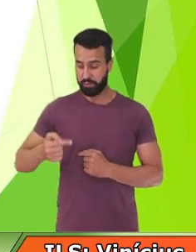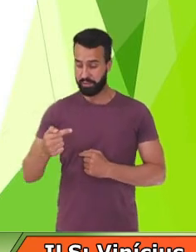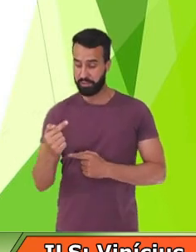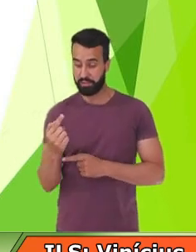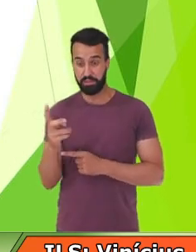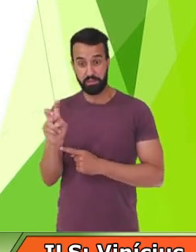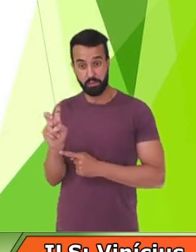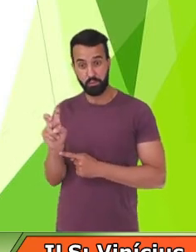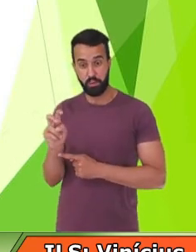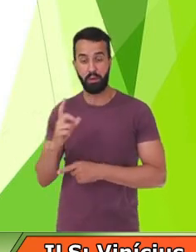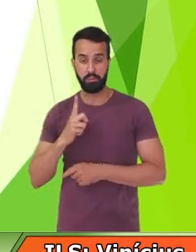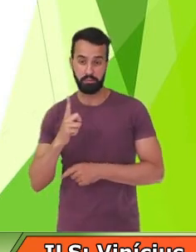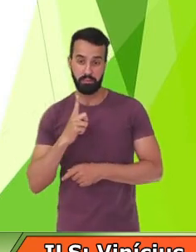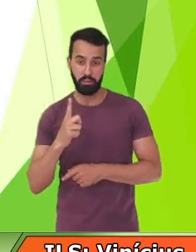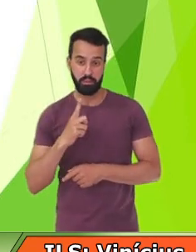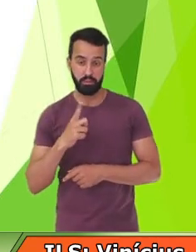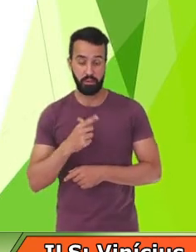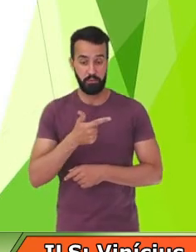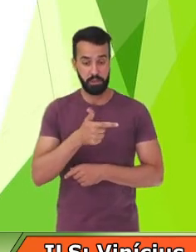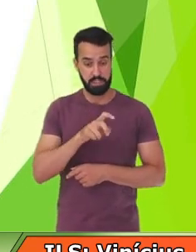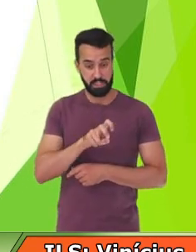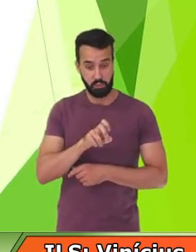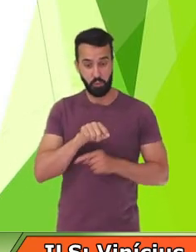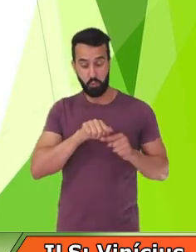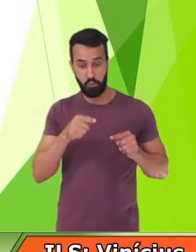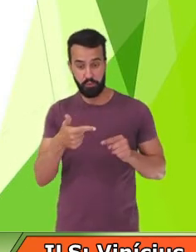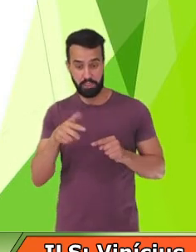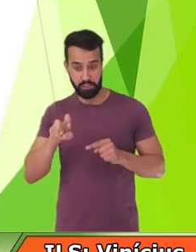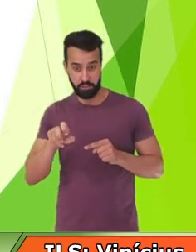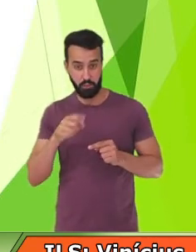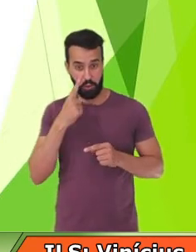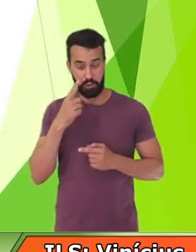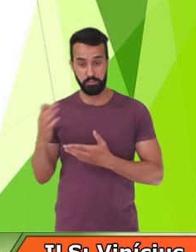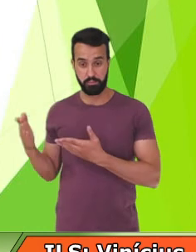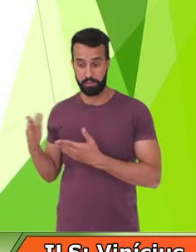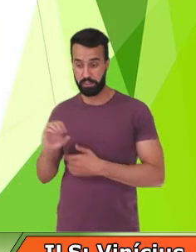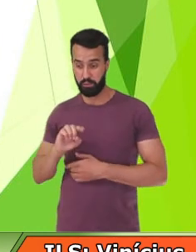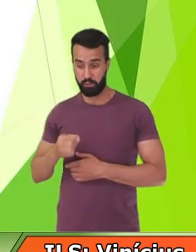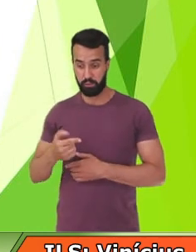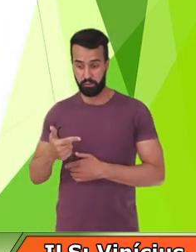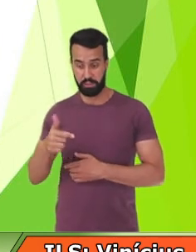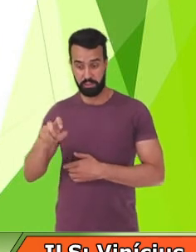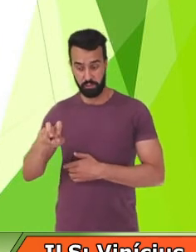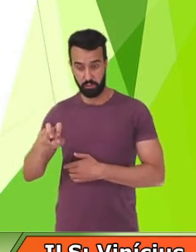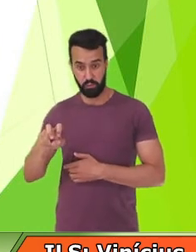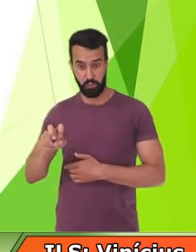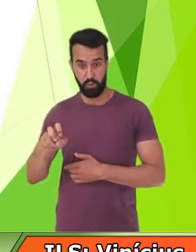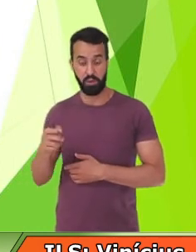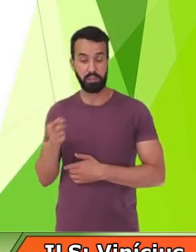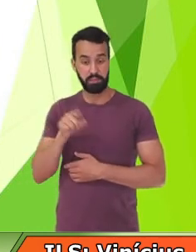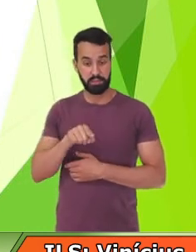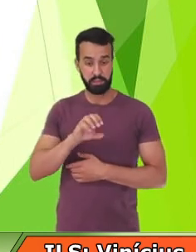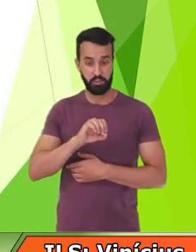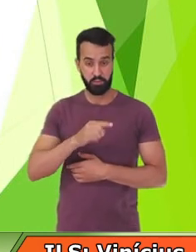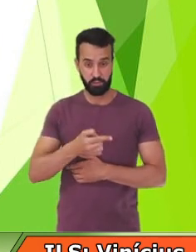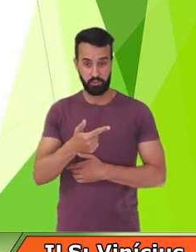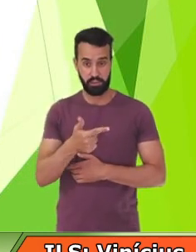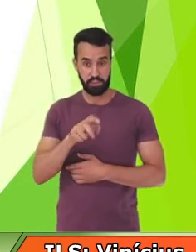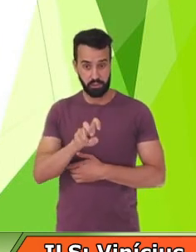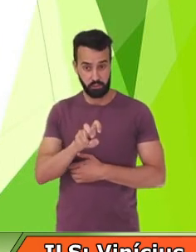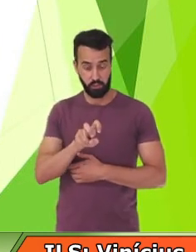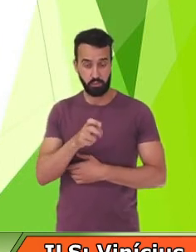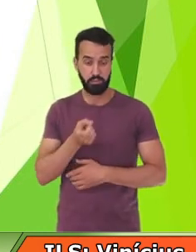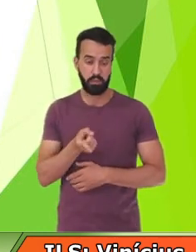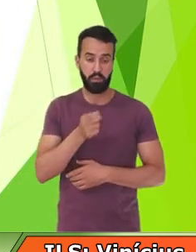0,75, andando de 25 em 25. 0,25, 0,5 ou 50,